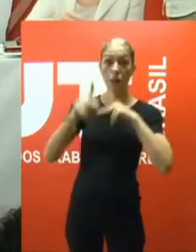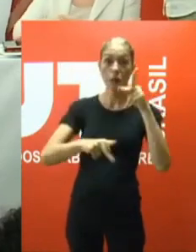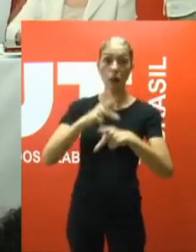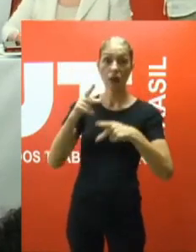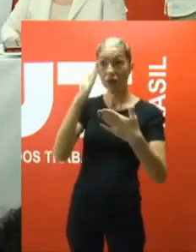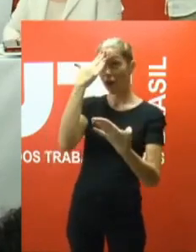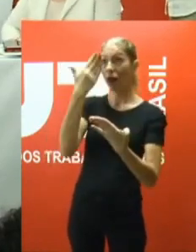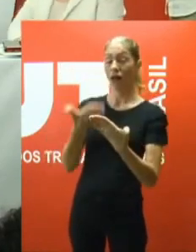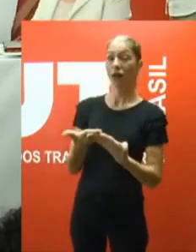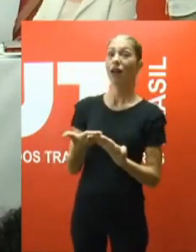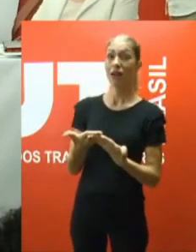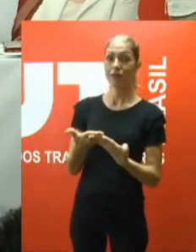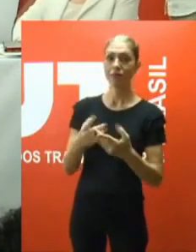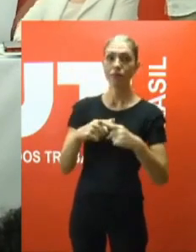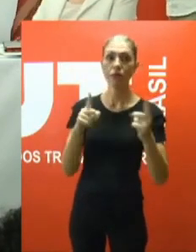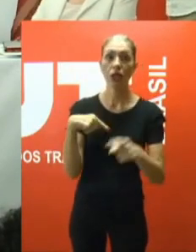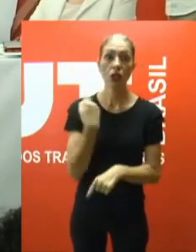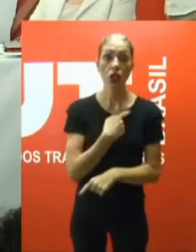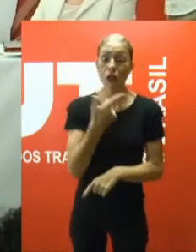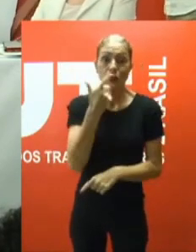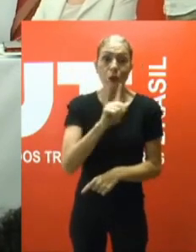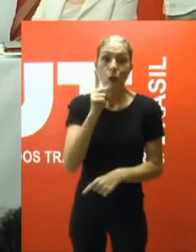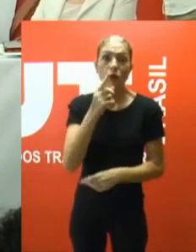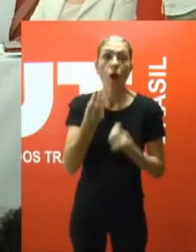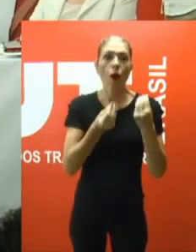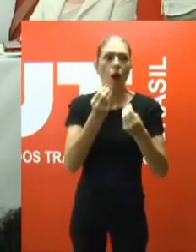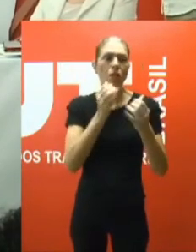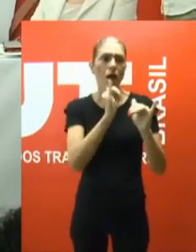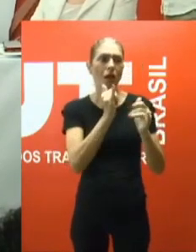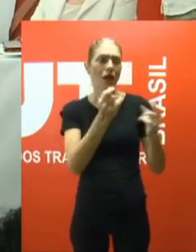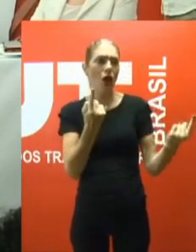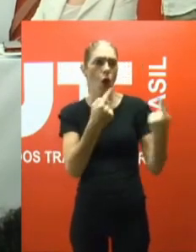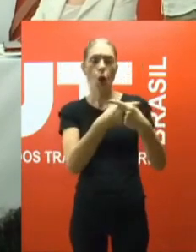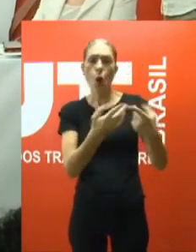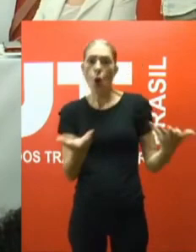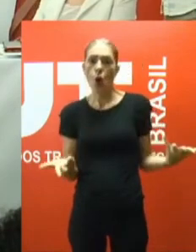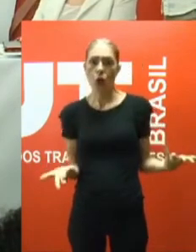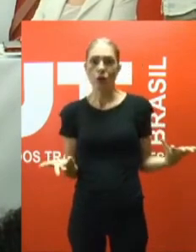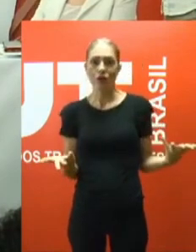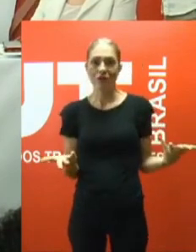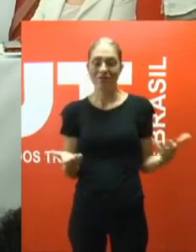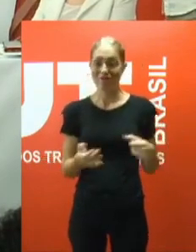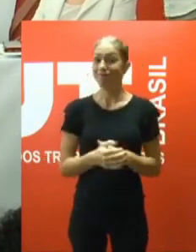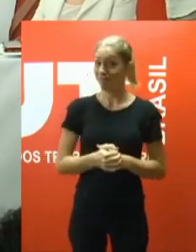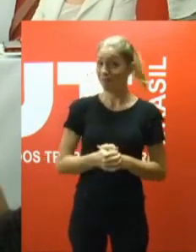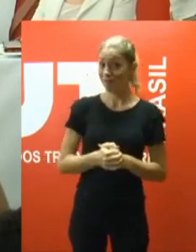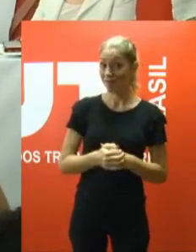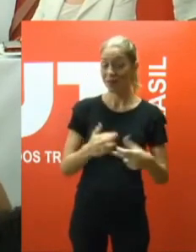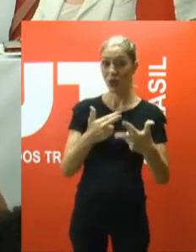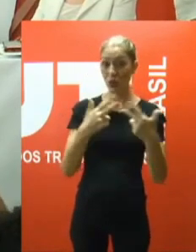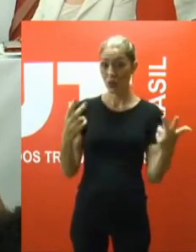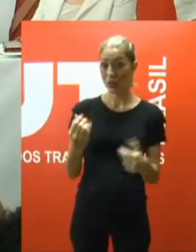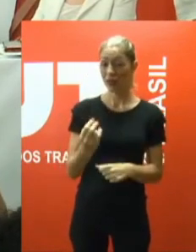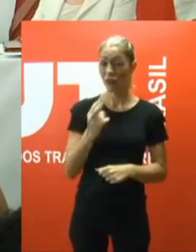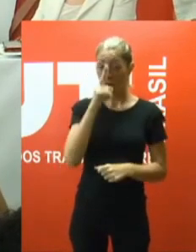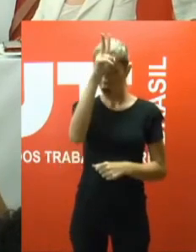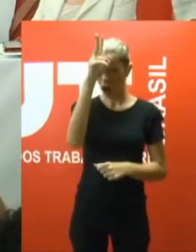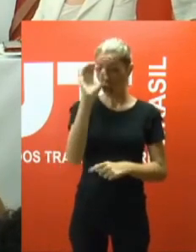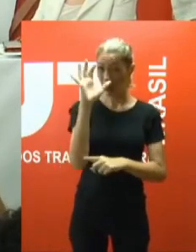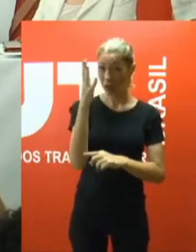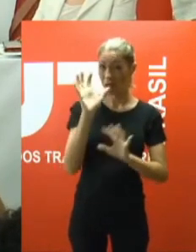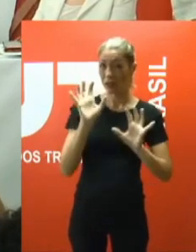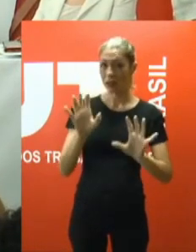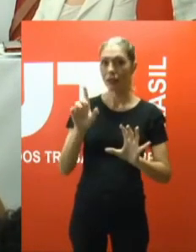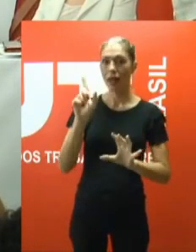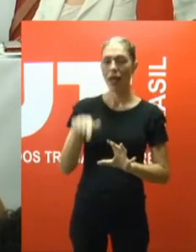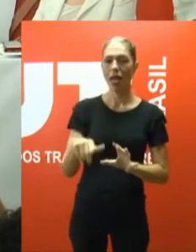não conseguimos construir narrativa para nos contrapor a isso. A coisa mais forte de tudo isso foi a